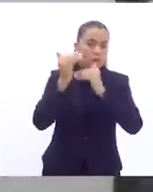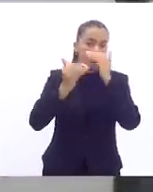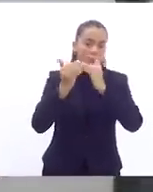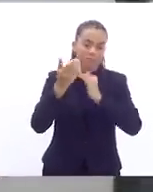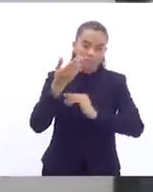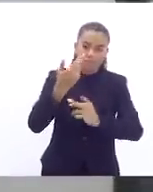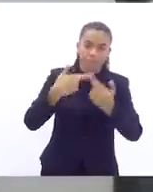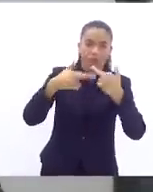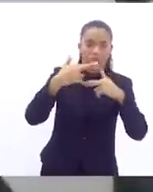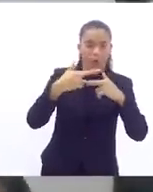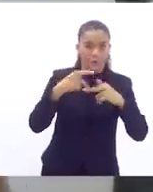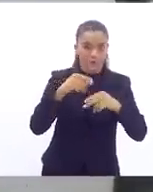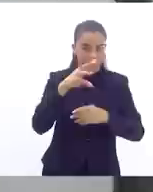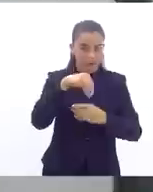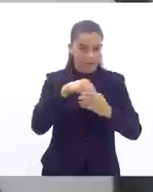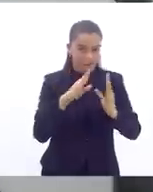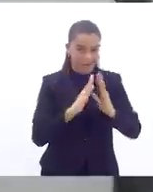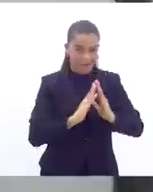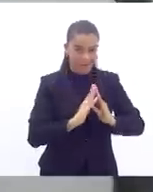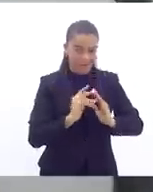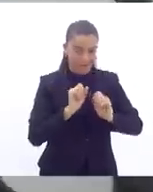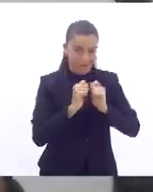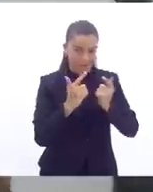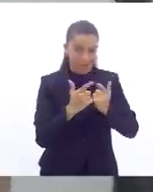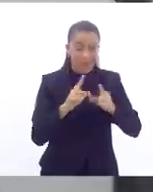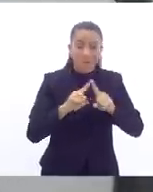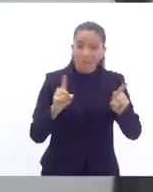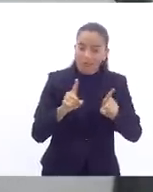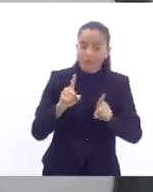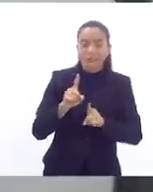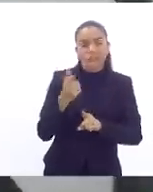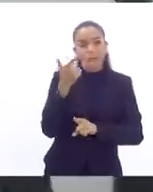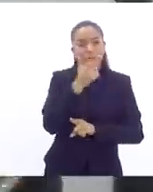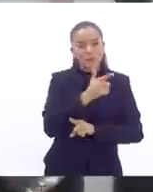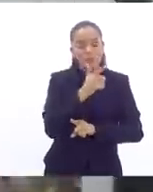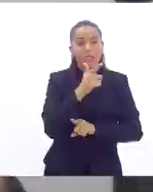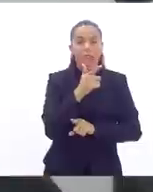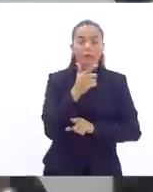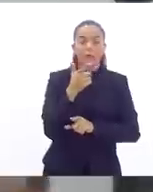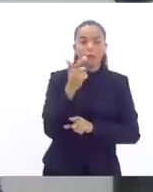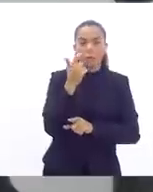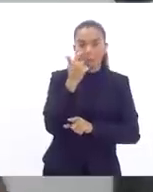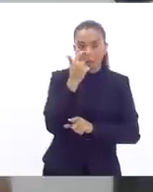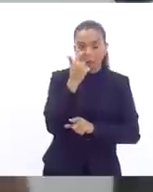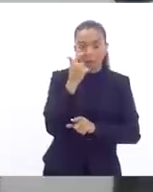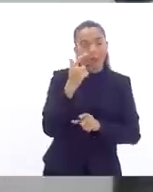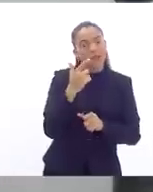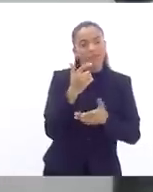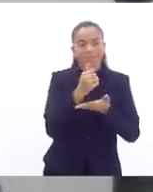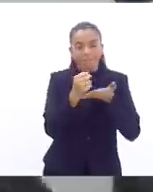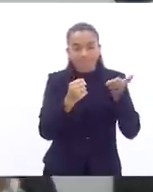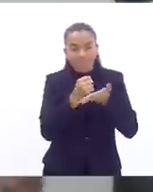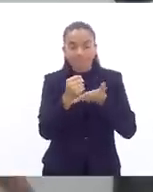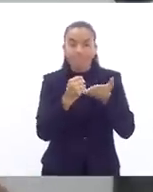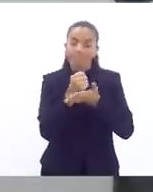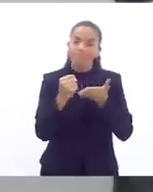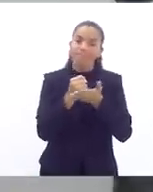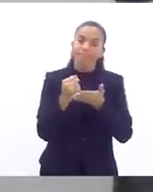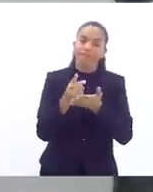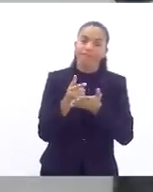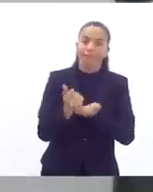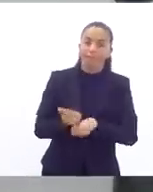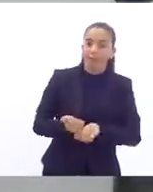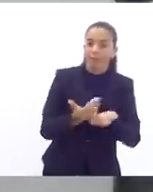reforma aqui na casa é uma construção bastante árdua mas que ao final né atendeu de forma mínima às exigências aí das